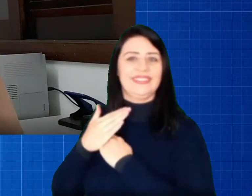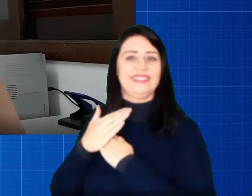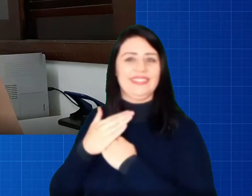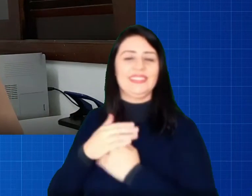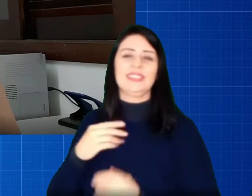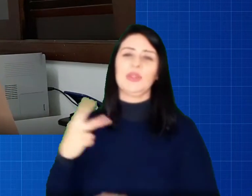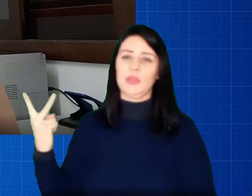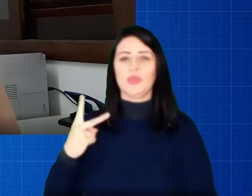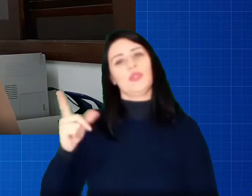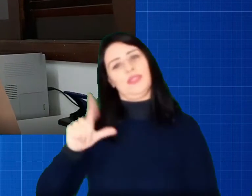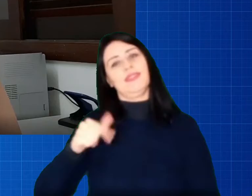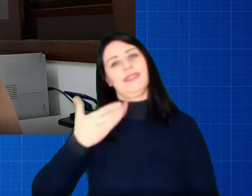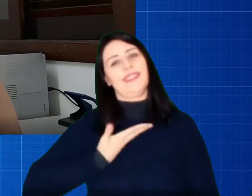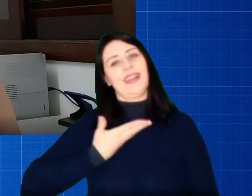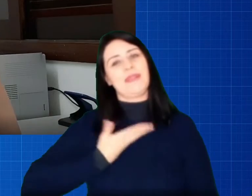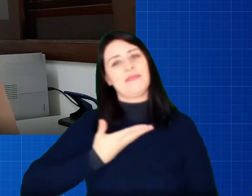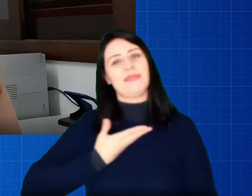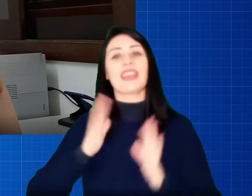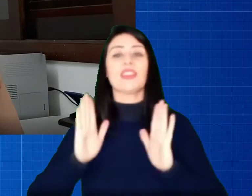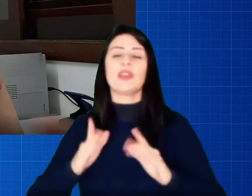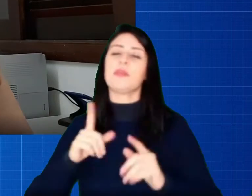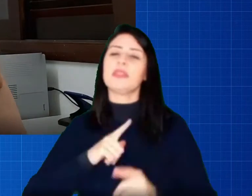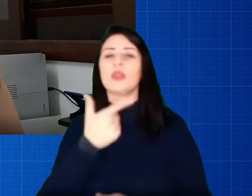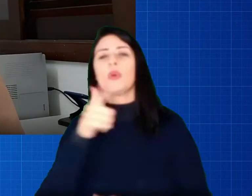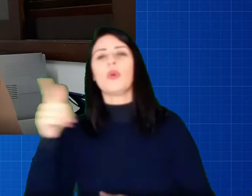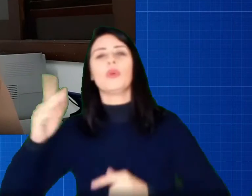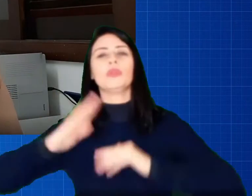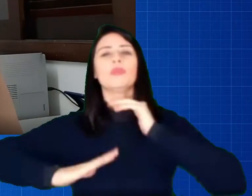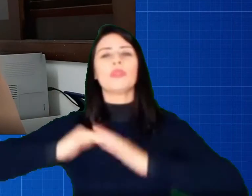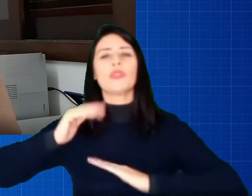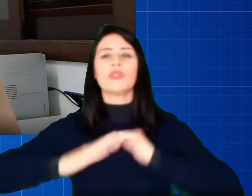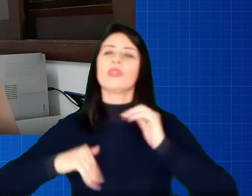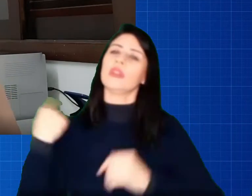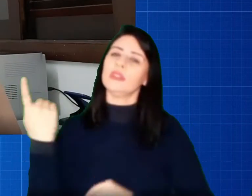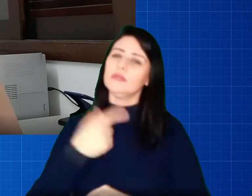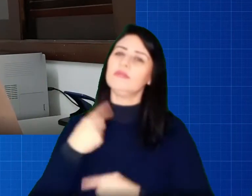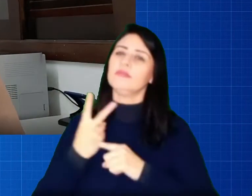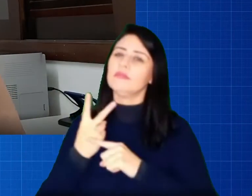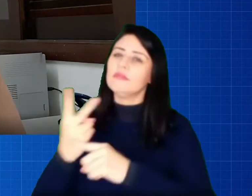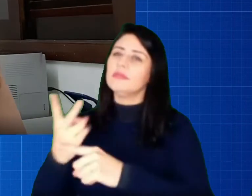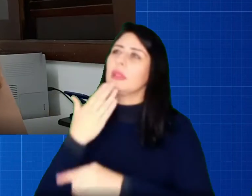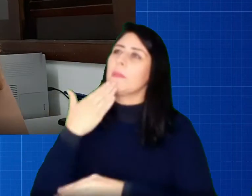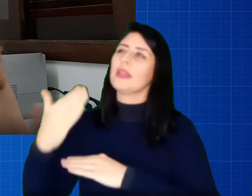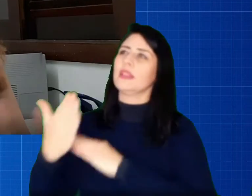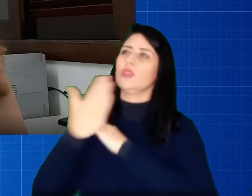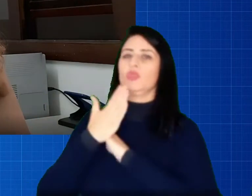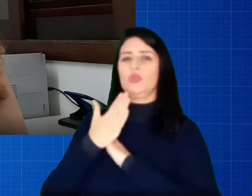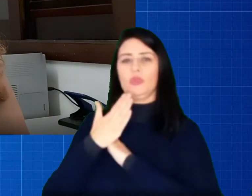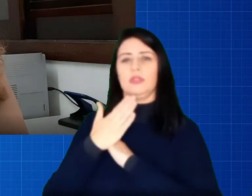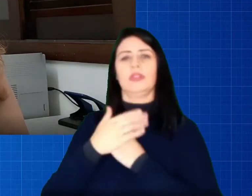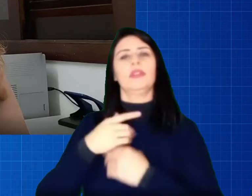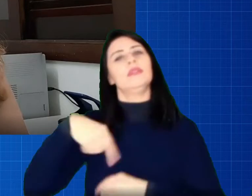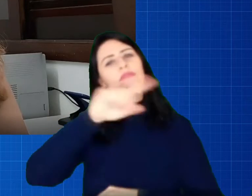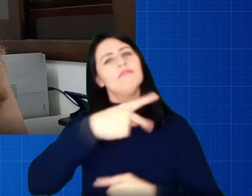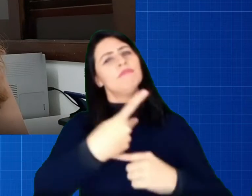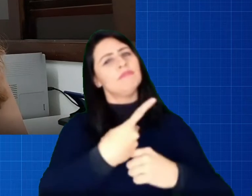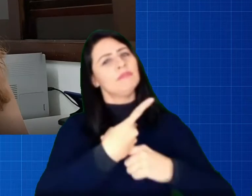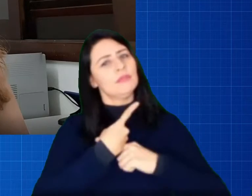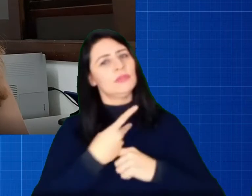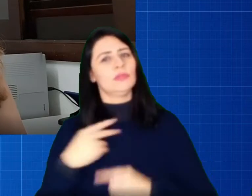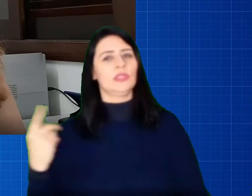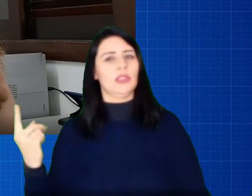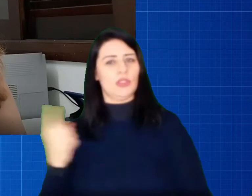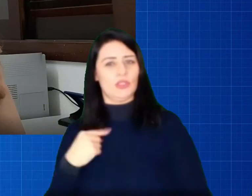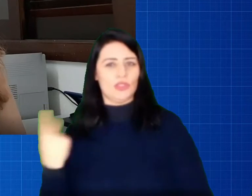né? Para procurar, né? Não só eu e a Cleo, que a gente tem uma amizade, mas tantos profissionais mesmo que a